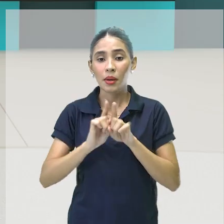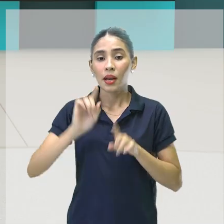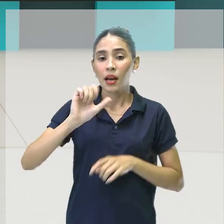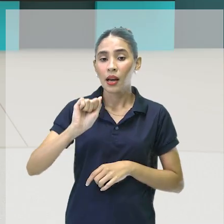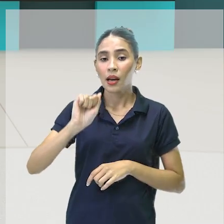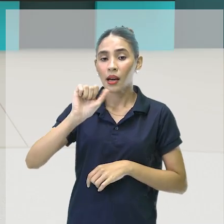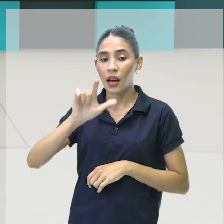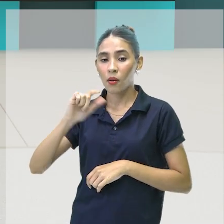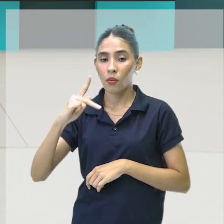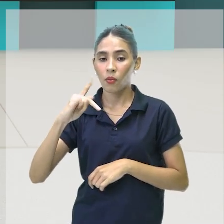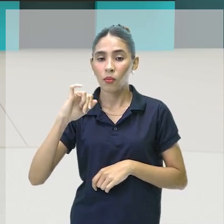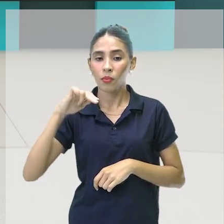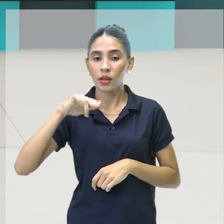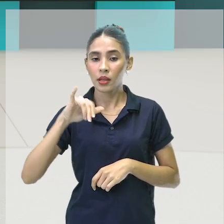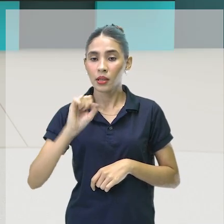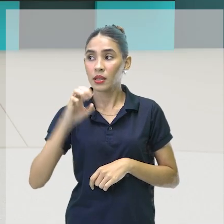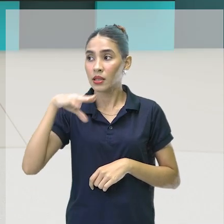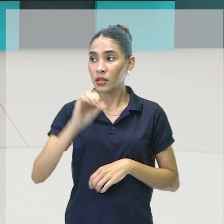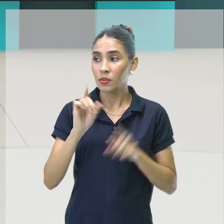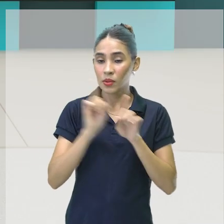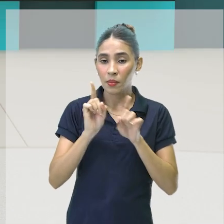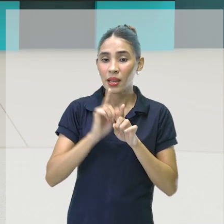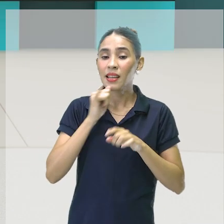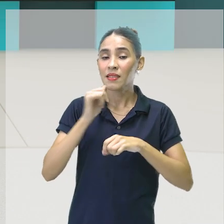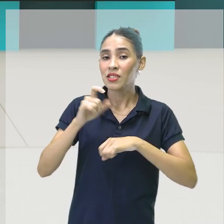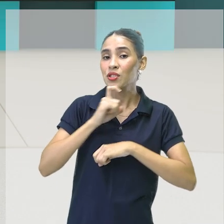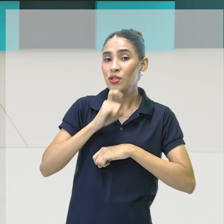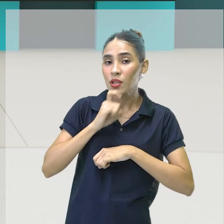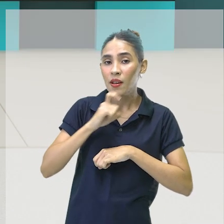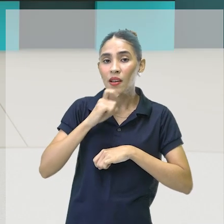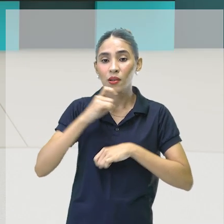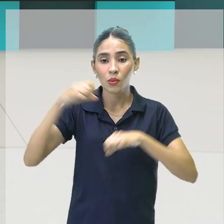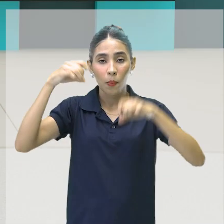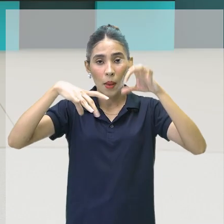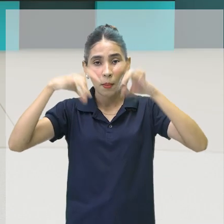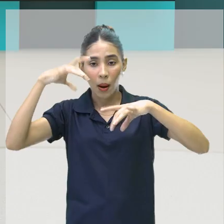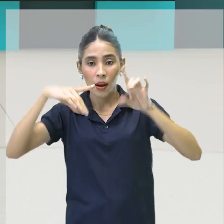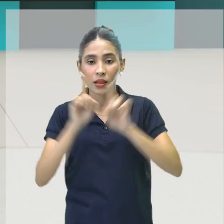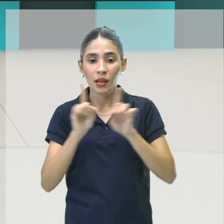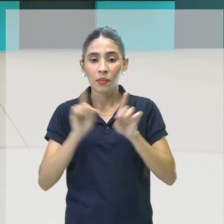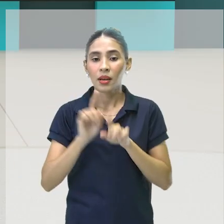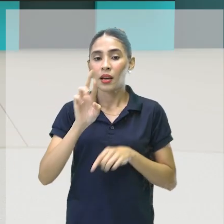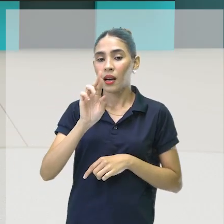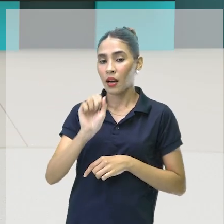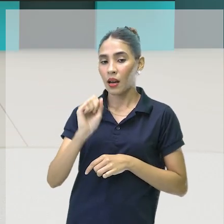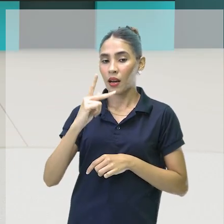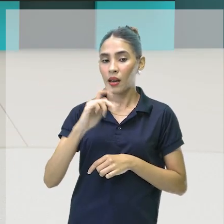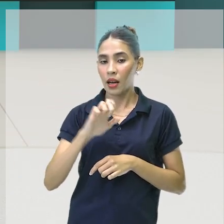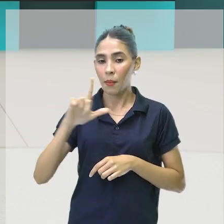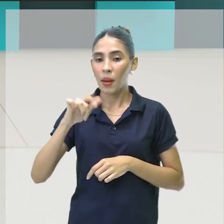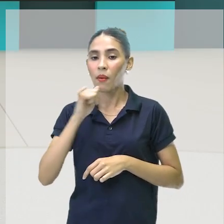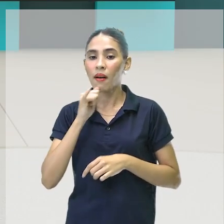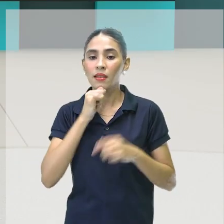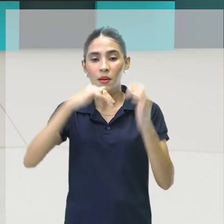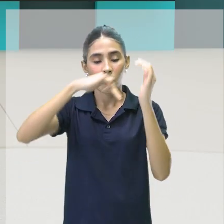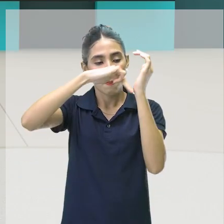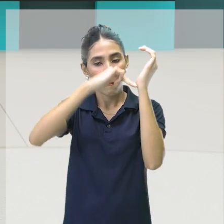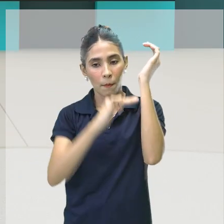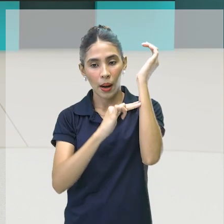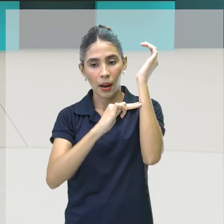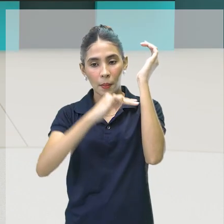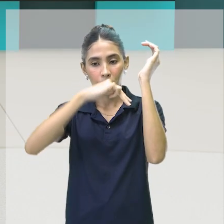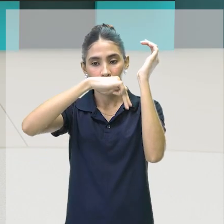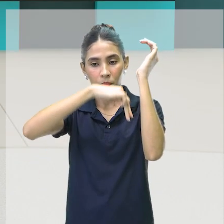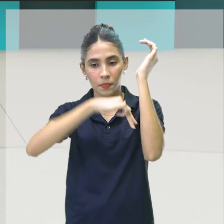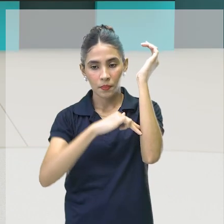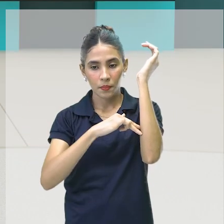do montanhismo, o que tem aqui? Gelo, neve. Nós temos o rapel, que é a descida, em vãos